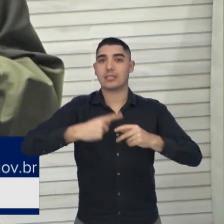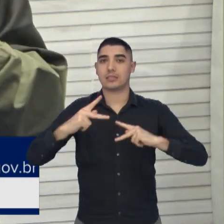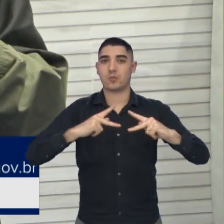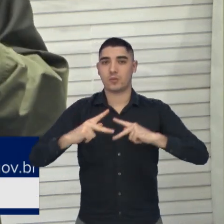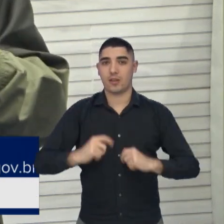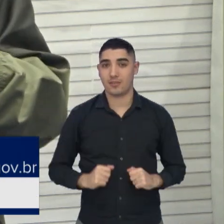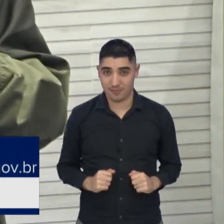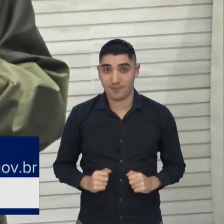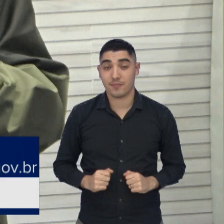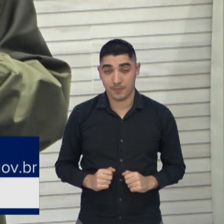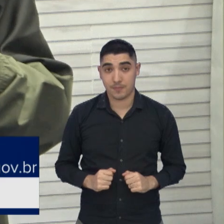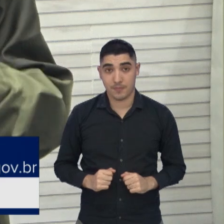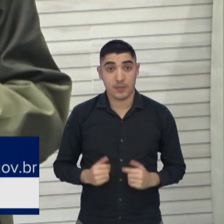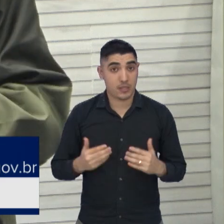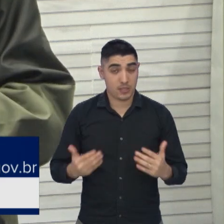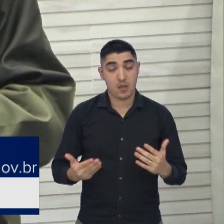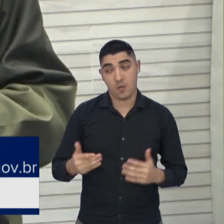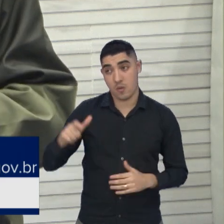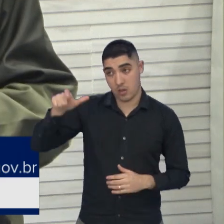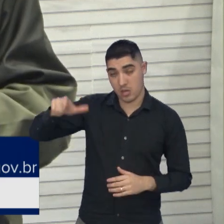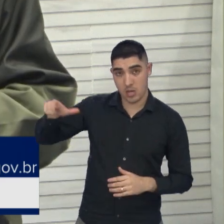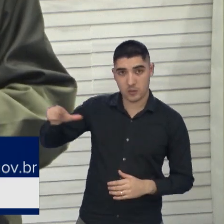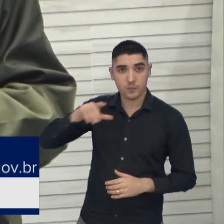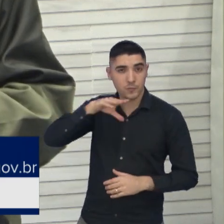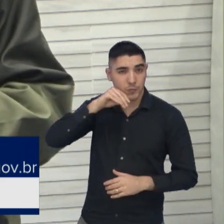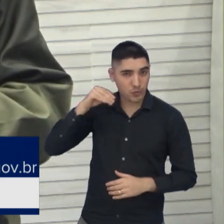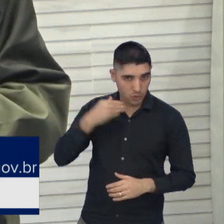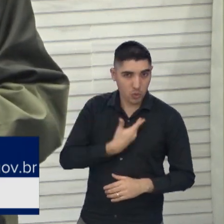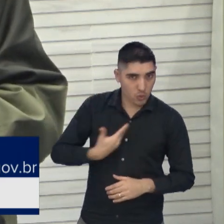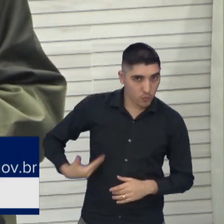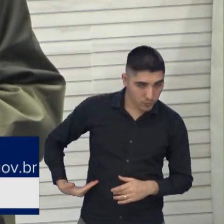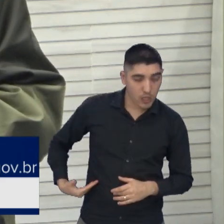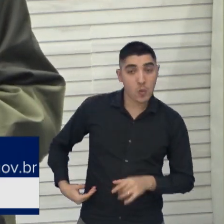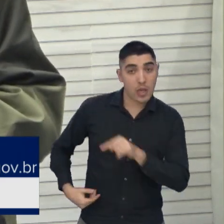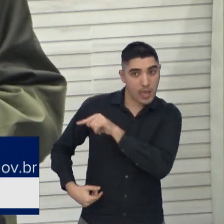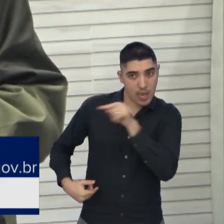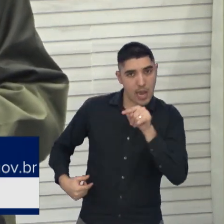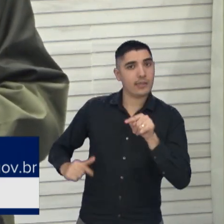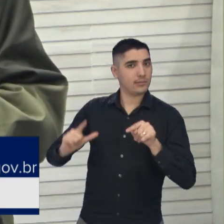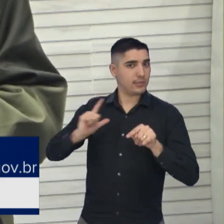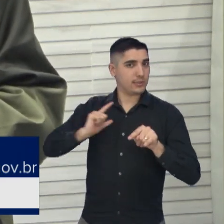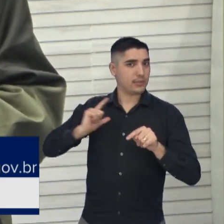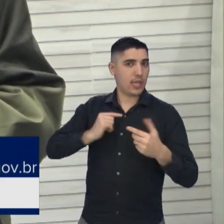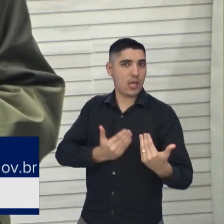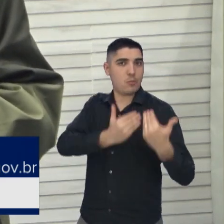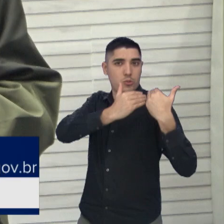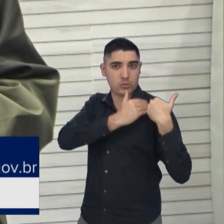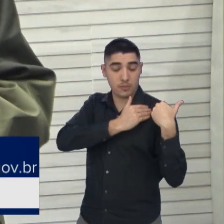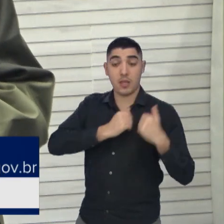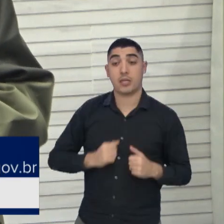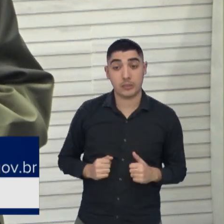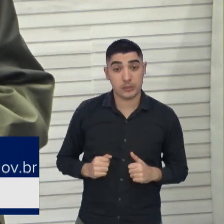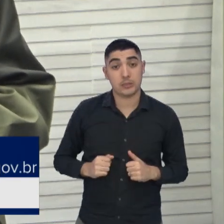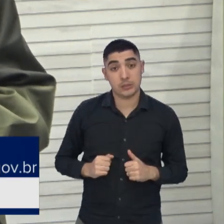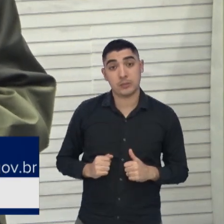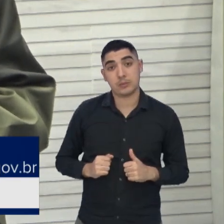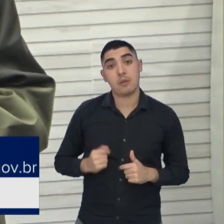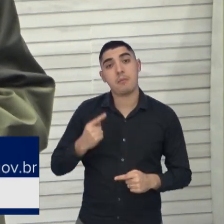O servidor concursado, ele tem uma responsabilidade porque ele